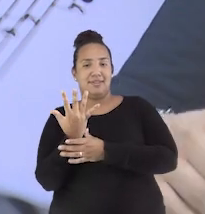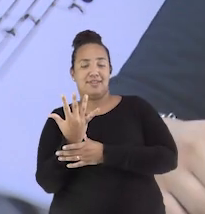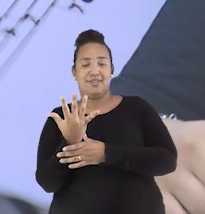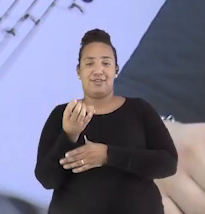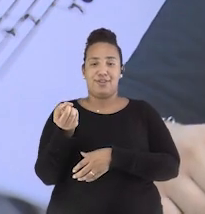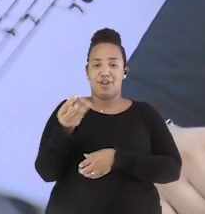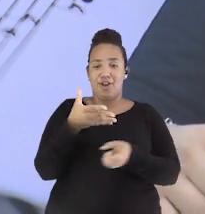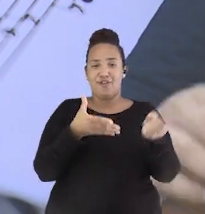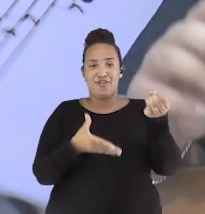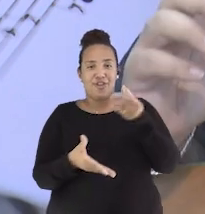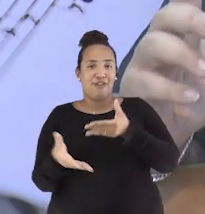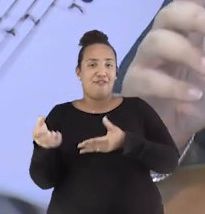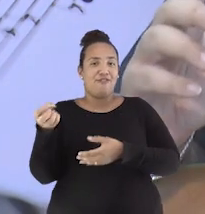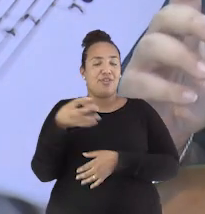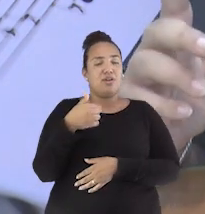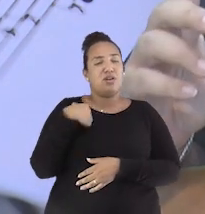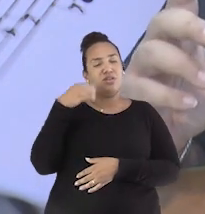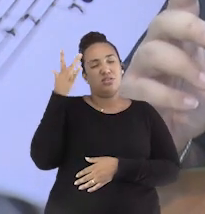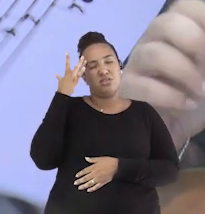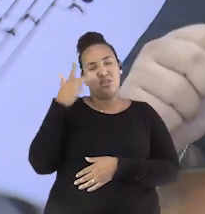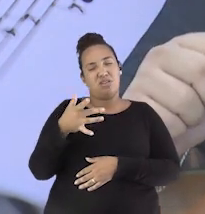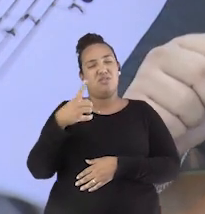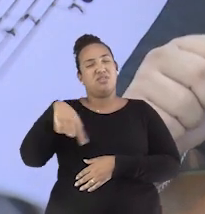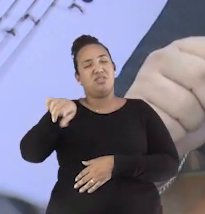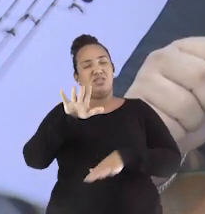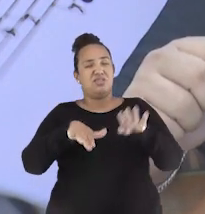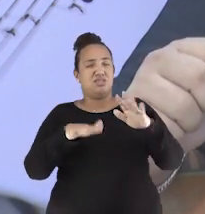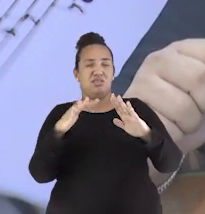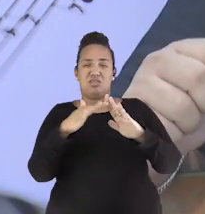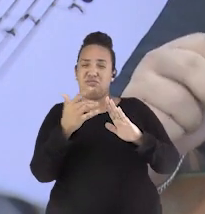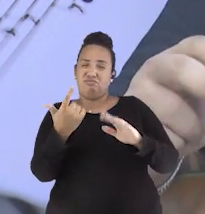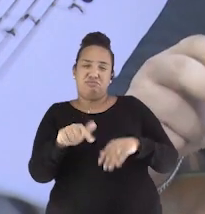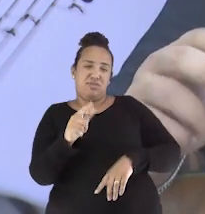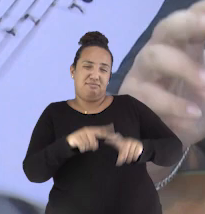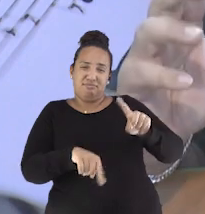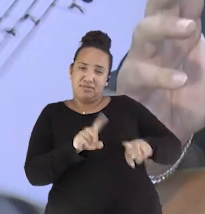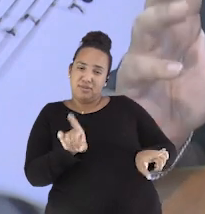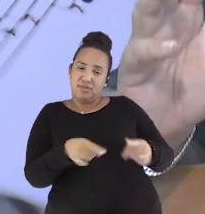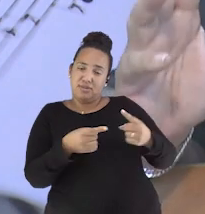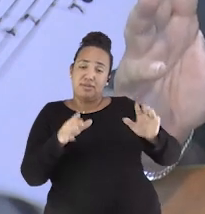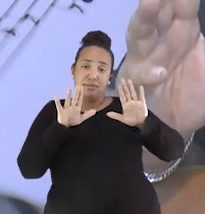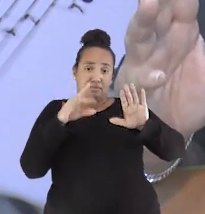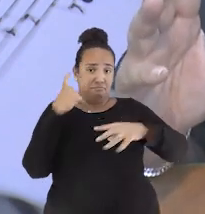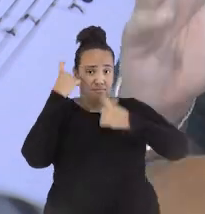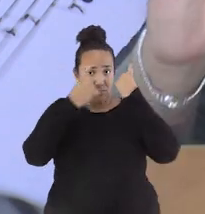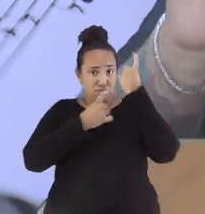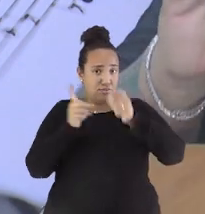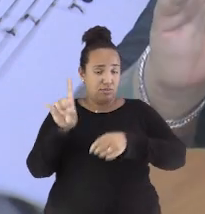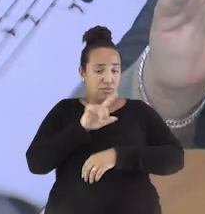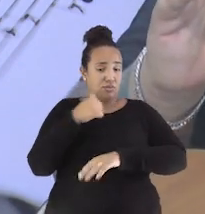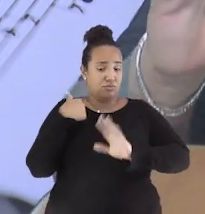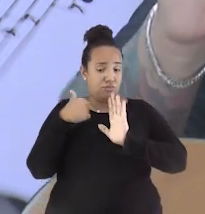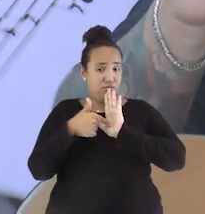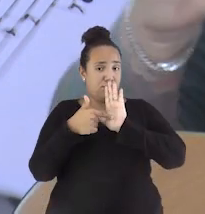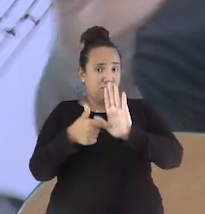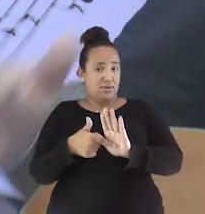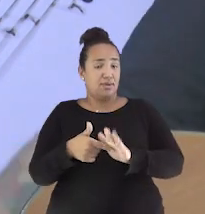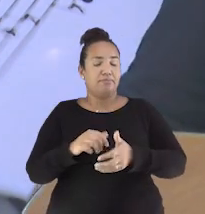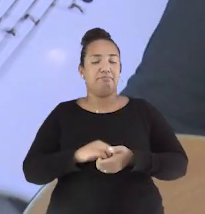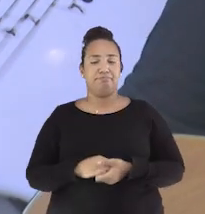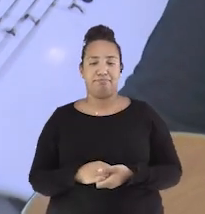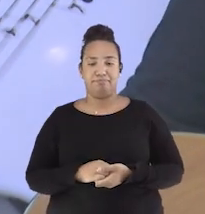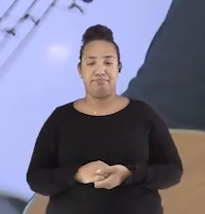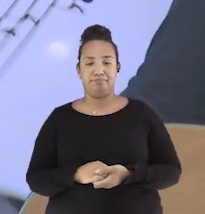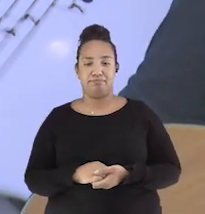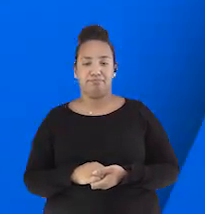e criando novas melodias eu sei que nem todos vocês têm um instrumento musical em casa mas não se preocupe eu trouxe uma ferramenta muito